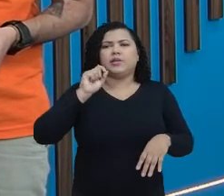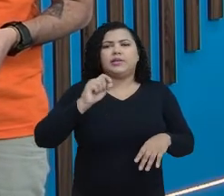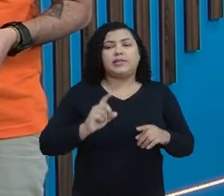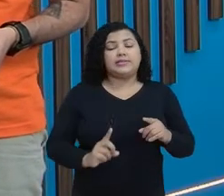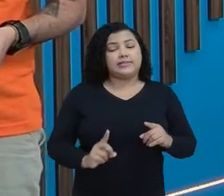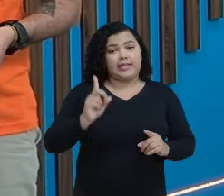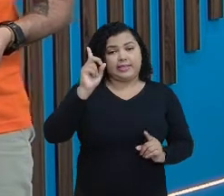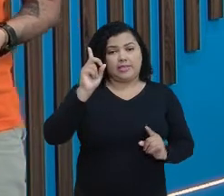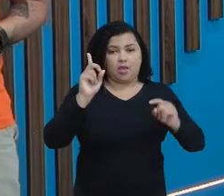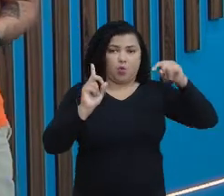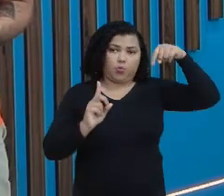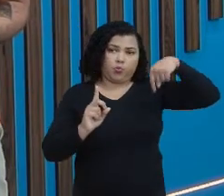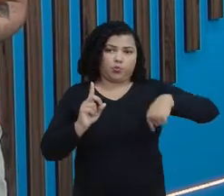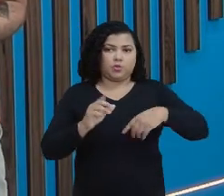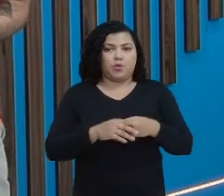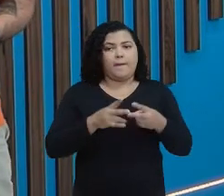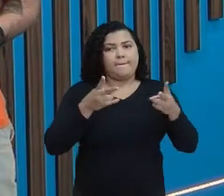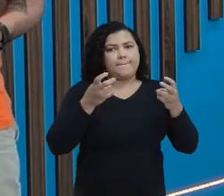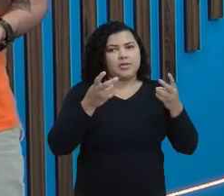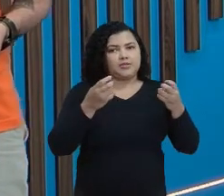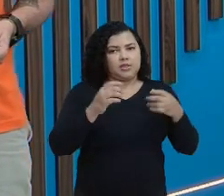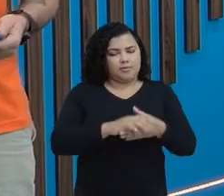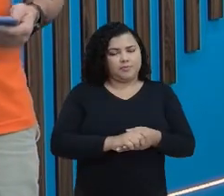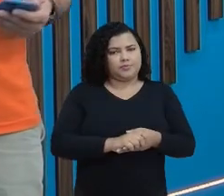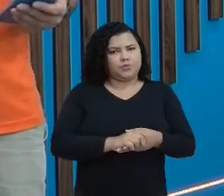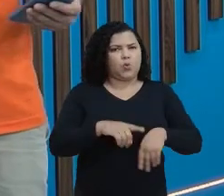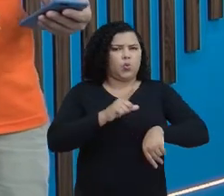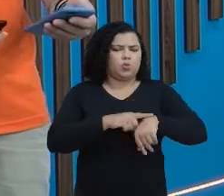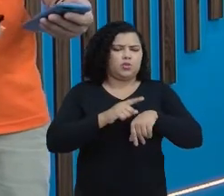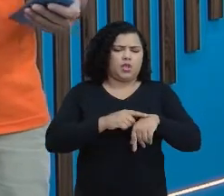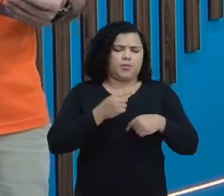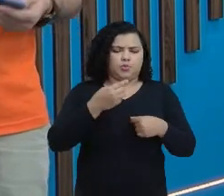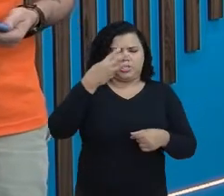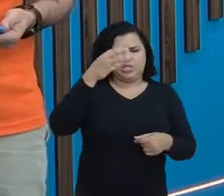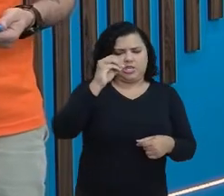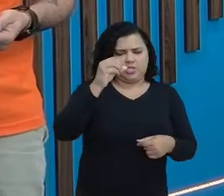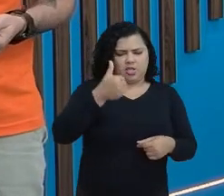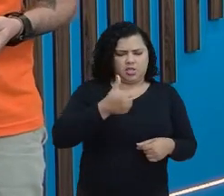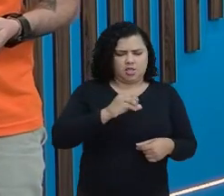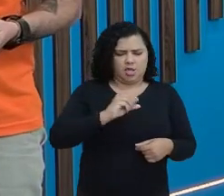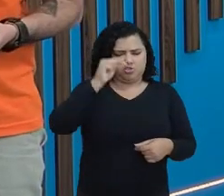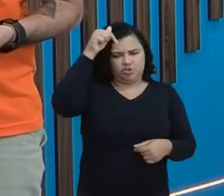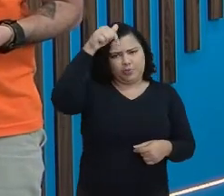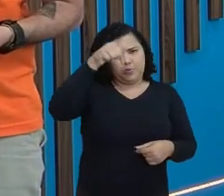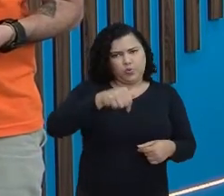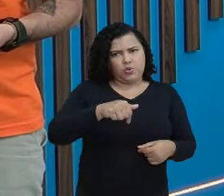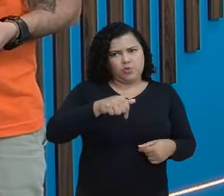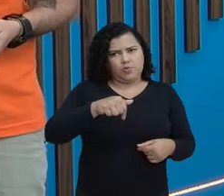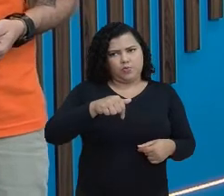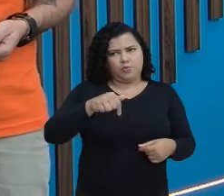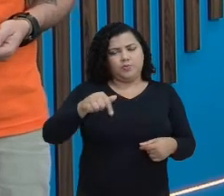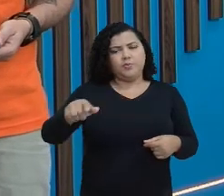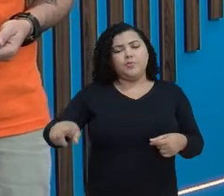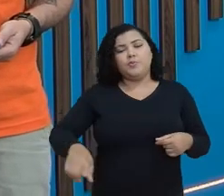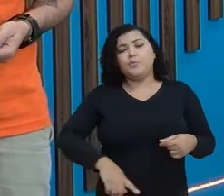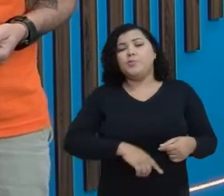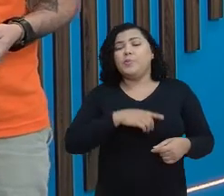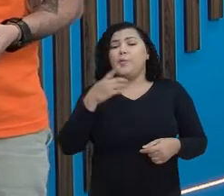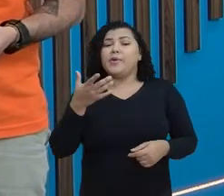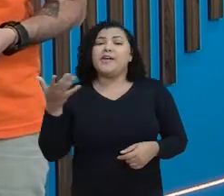que é o seguinte, observe que o tempo diminuiu, ou seja, passei de 30 para 10. O que é que vai acontecer com a